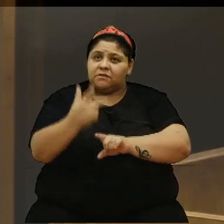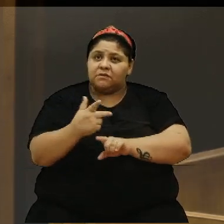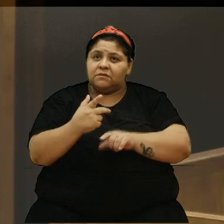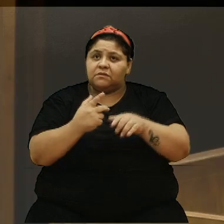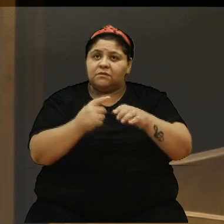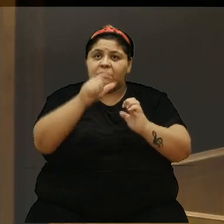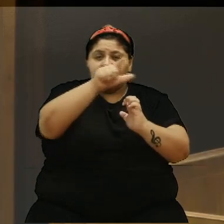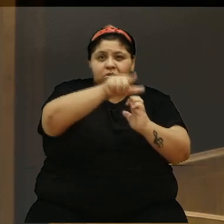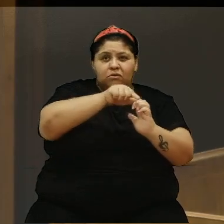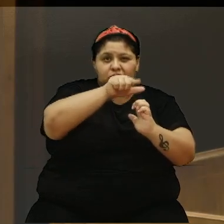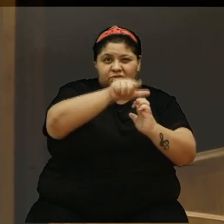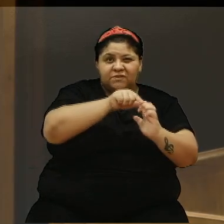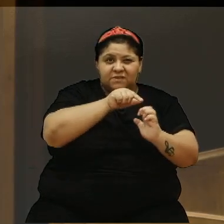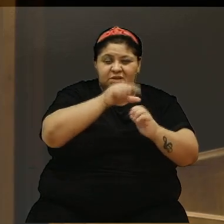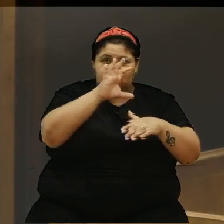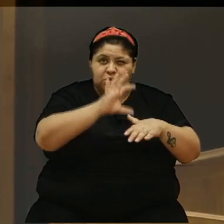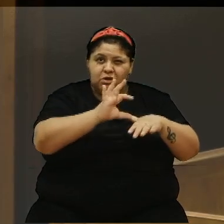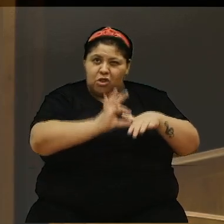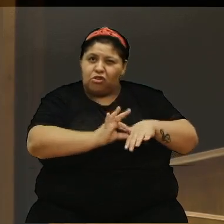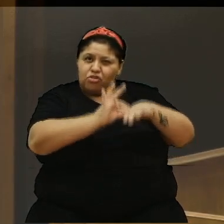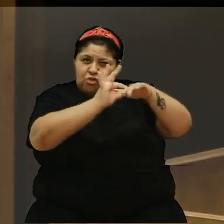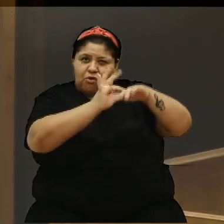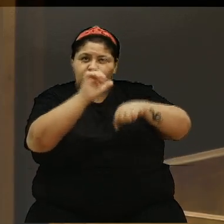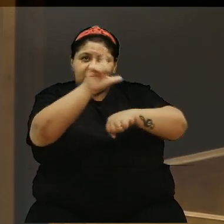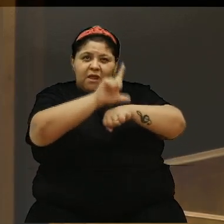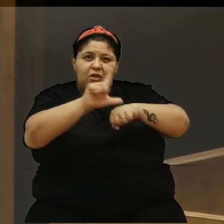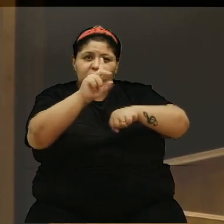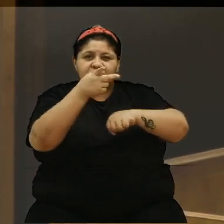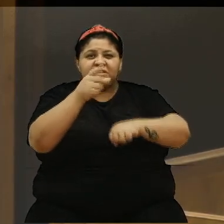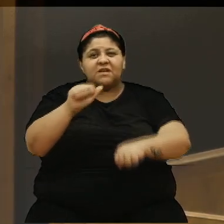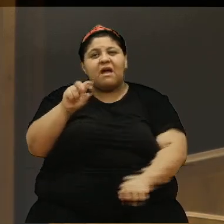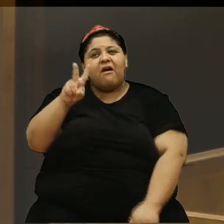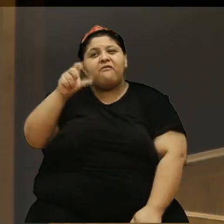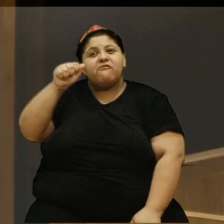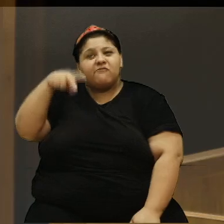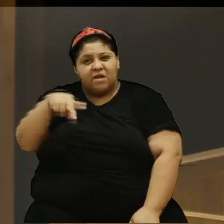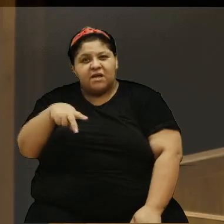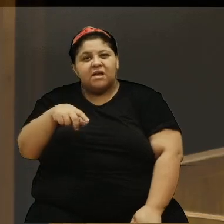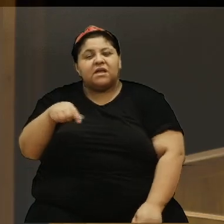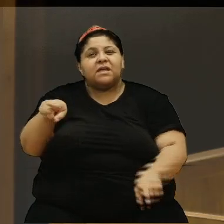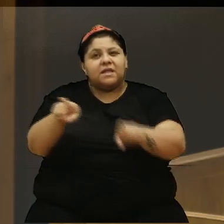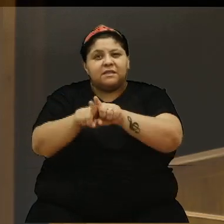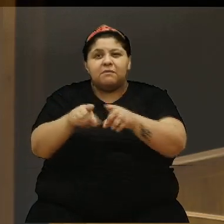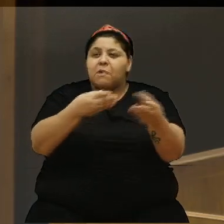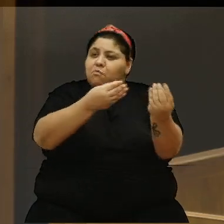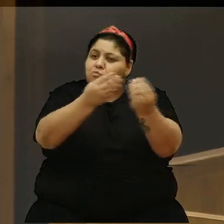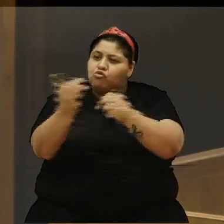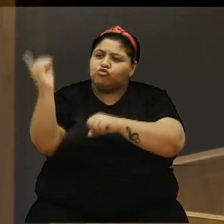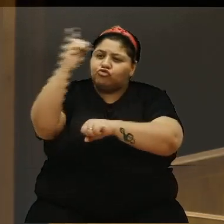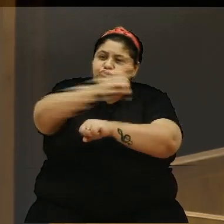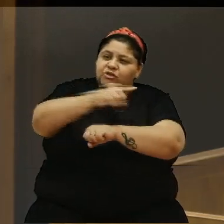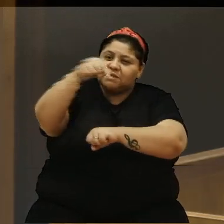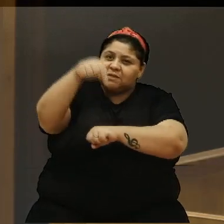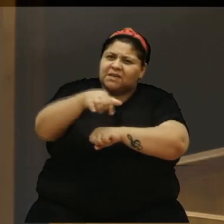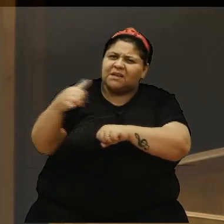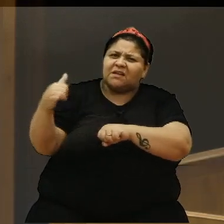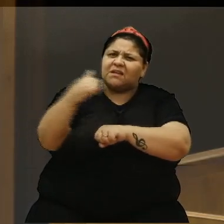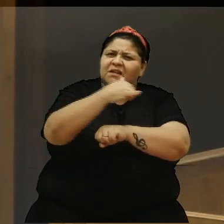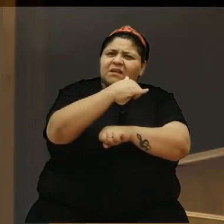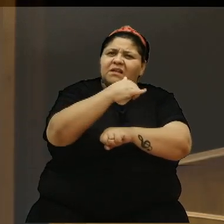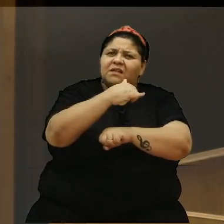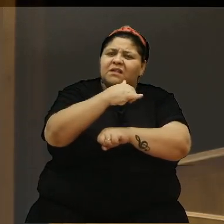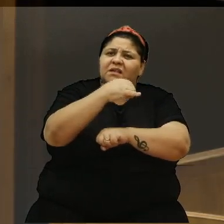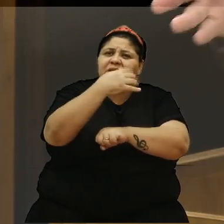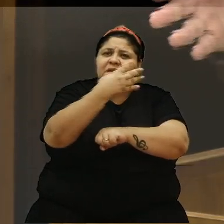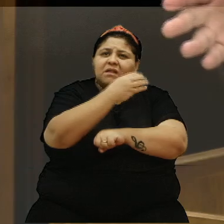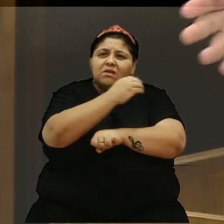empresário Luciano Hang, né, dono das lojas Avan, que empregou suas aeronaves e por dias ficaram aqui Quantos?